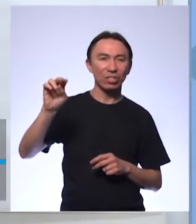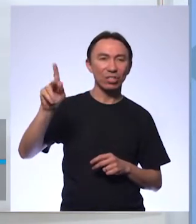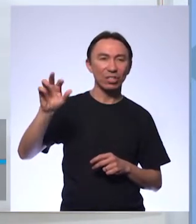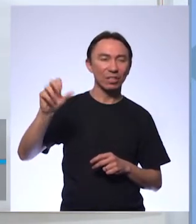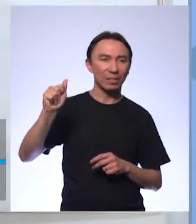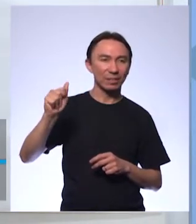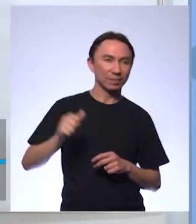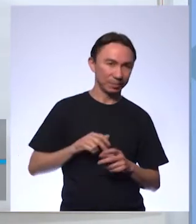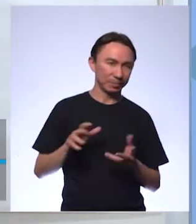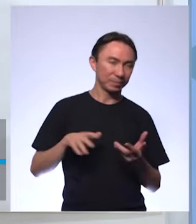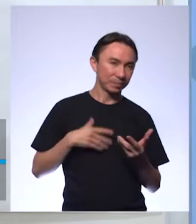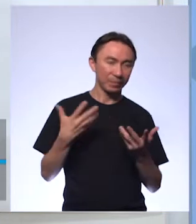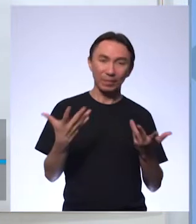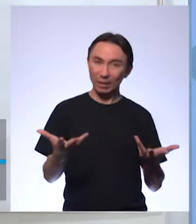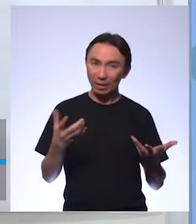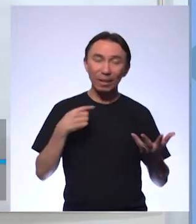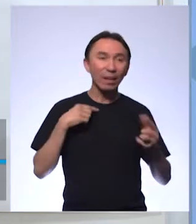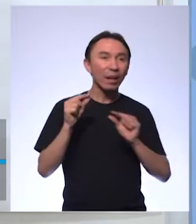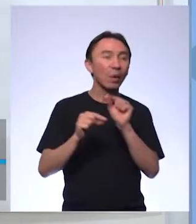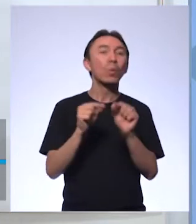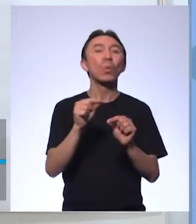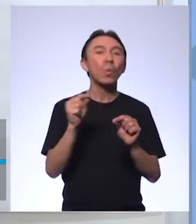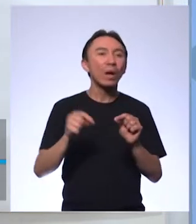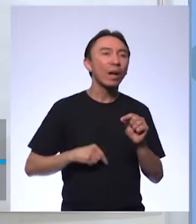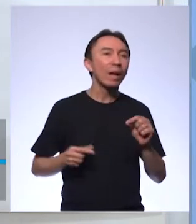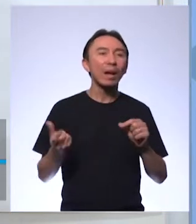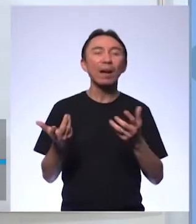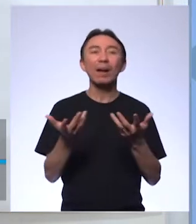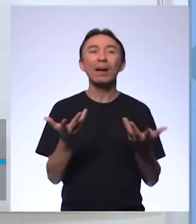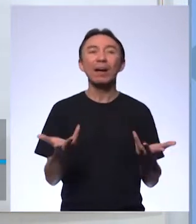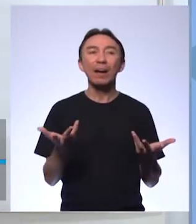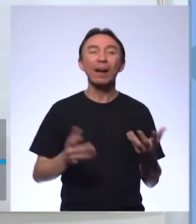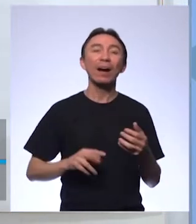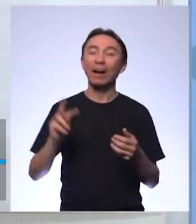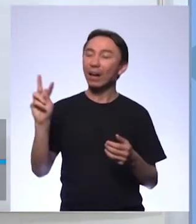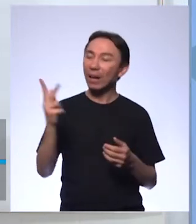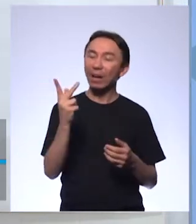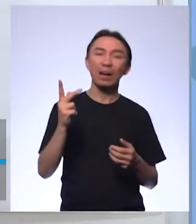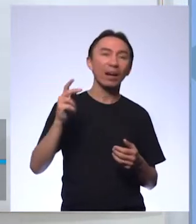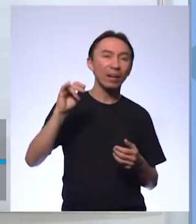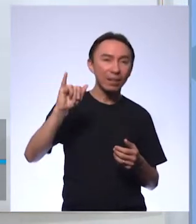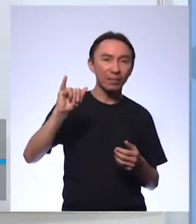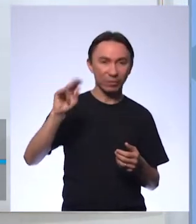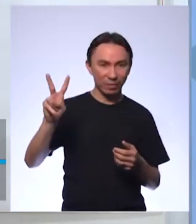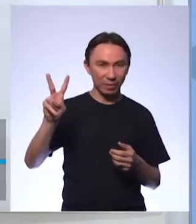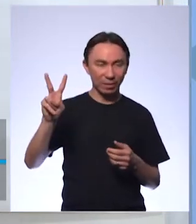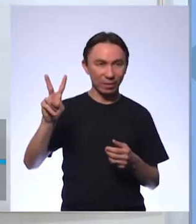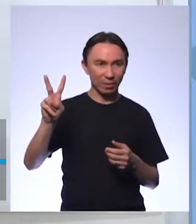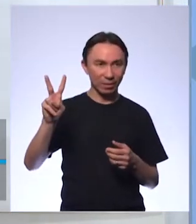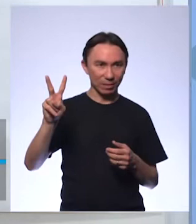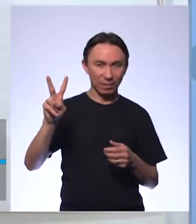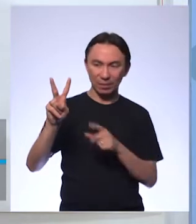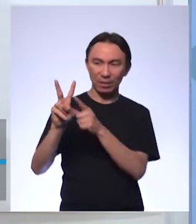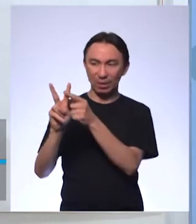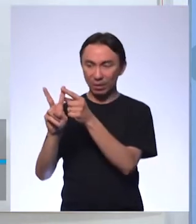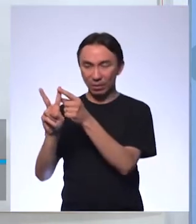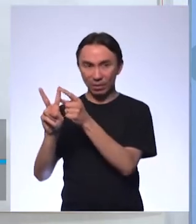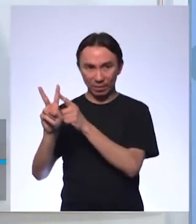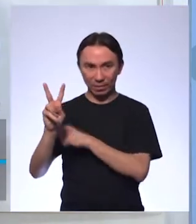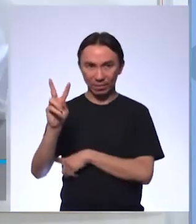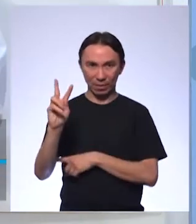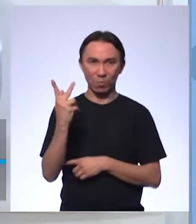da imunodeficiência adquirida. Perdão, e HIV é vírus da imunodeficiência humana. Pois